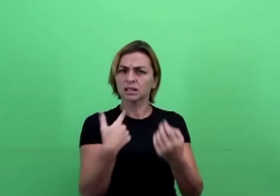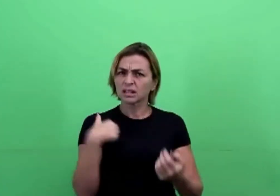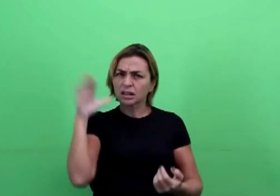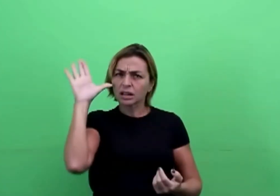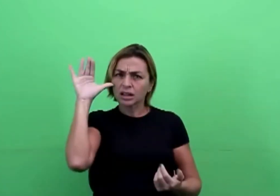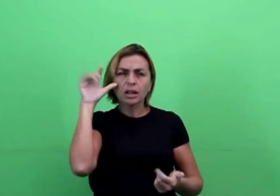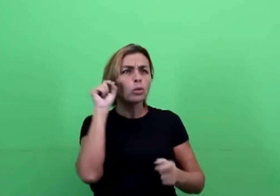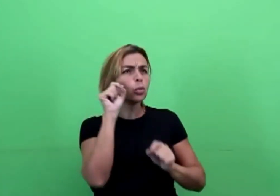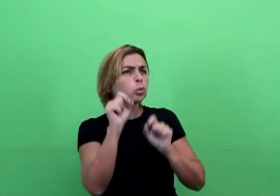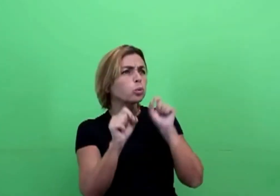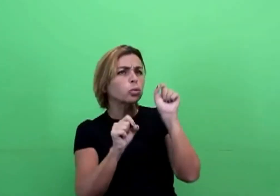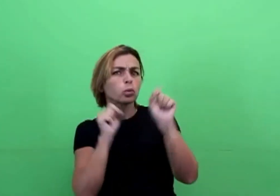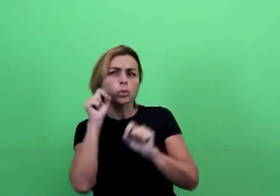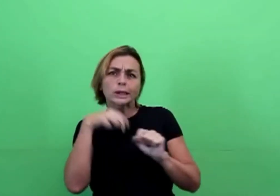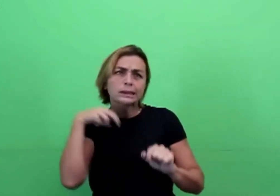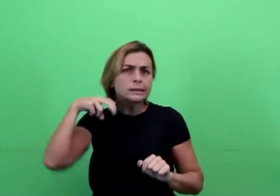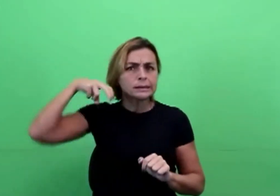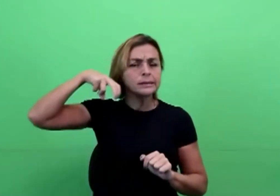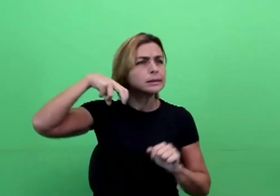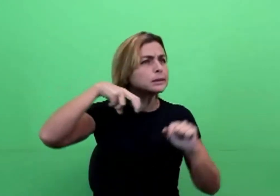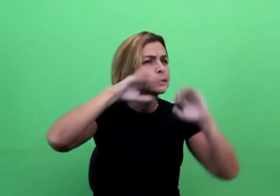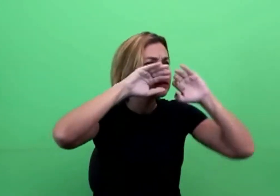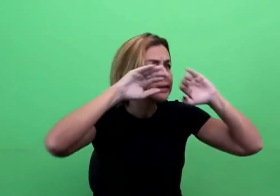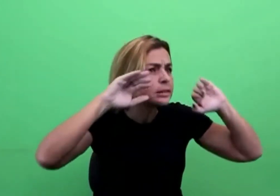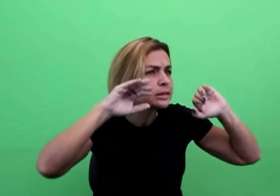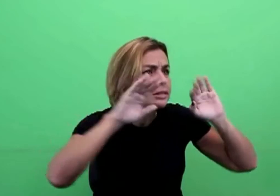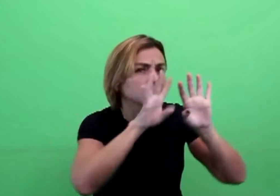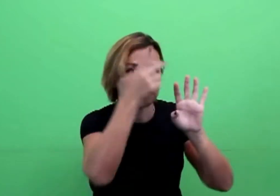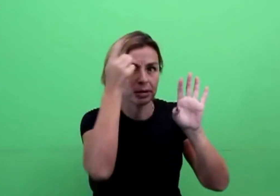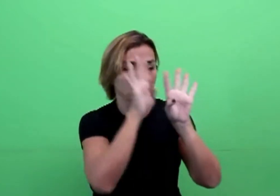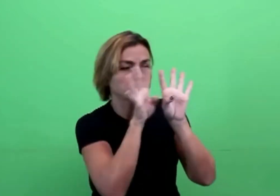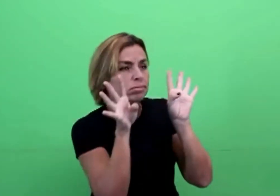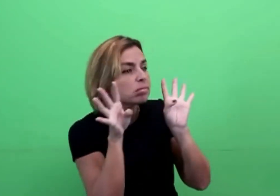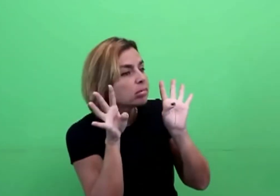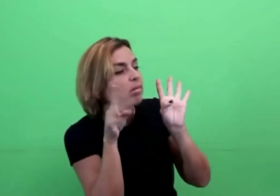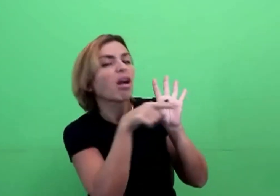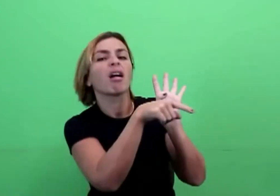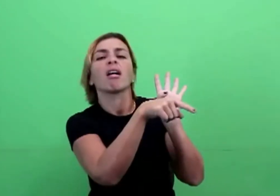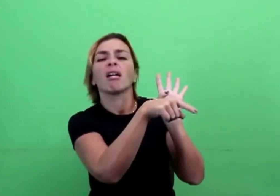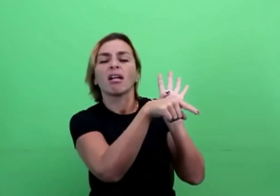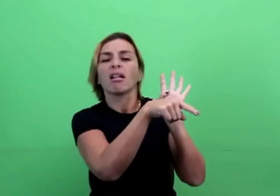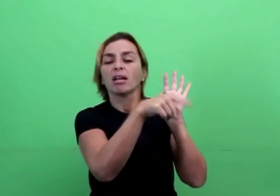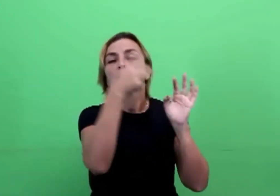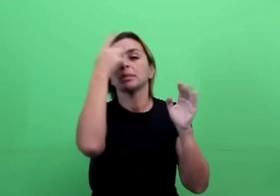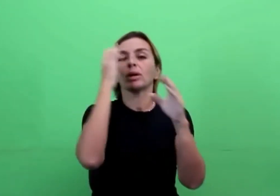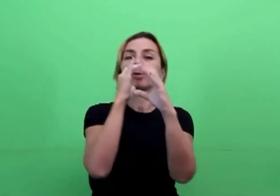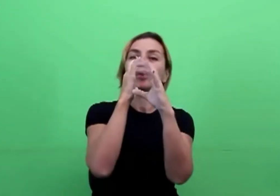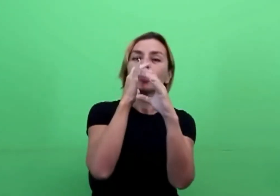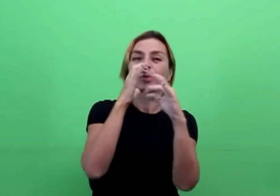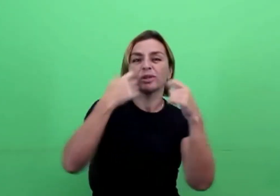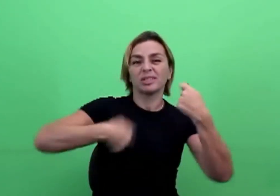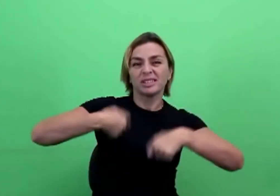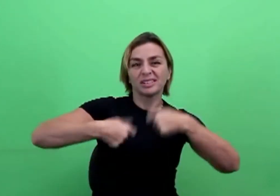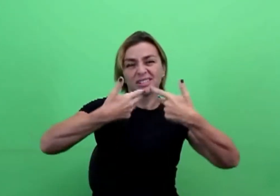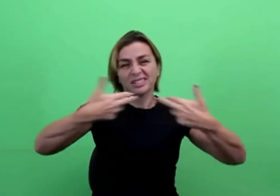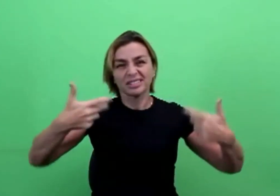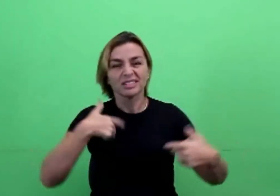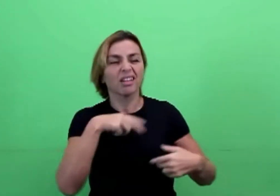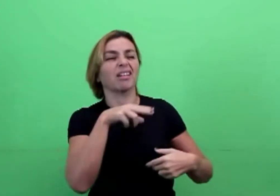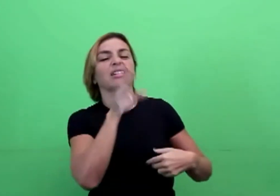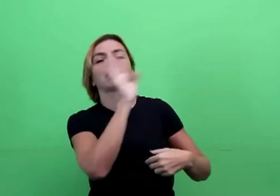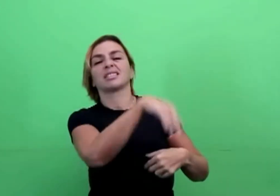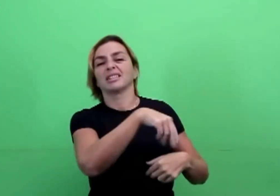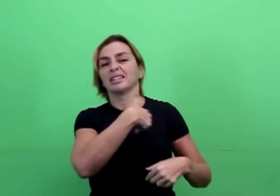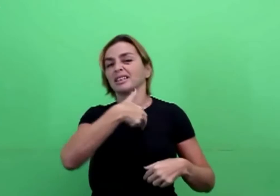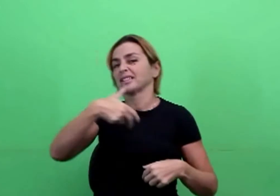círculo. Eu fiquei curiosa sobre o que estava acontecendo, fui até lá e vi que havia pessoas tocando flauta,